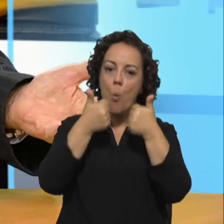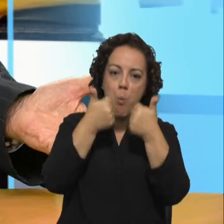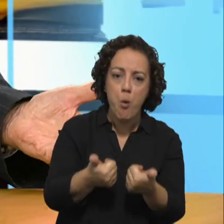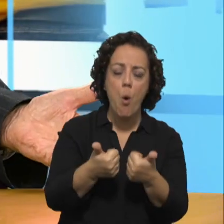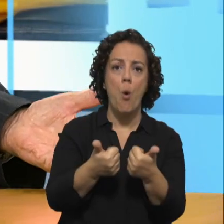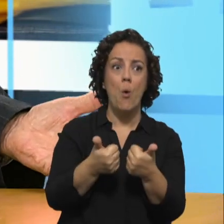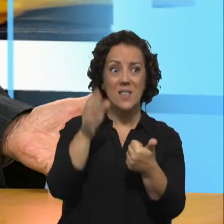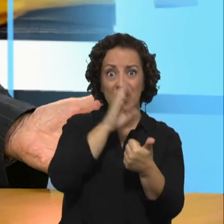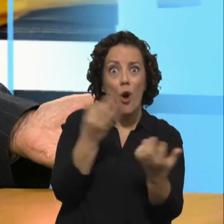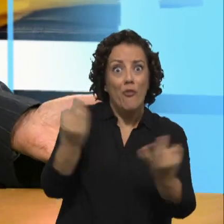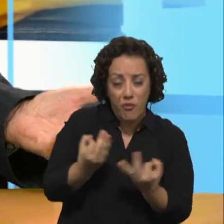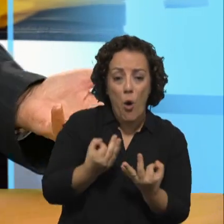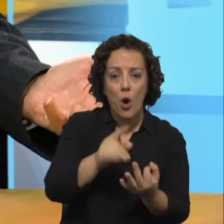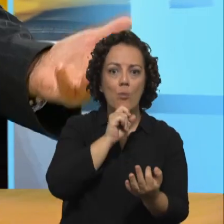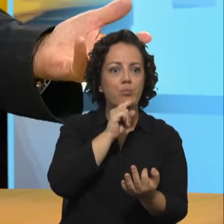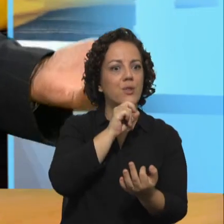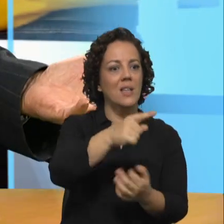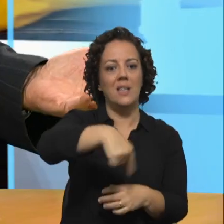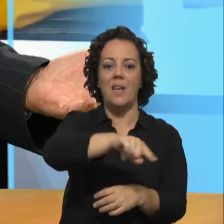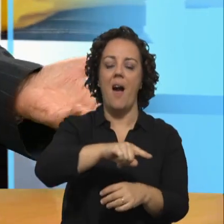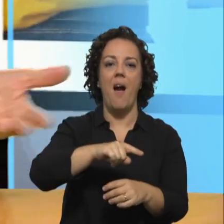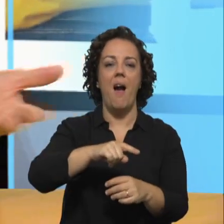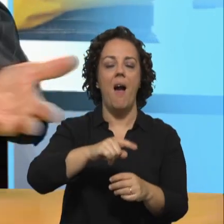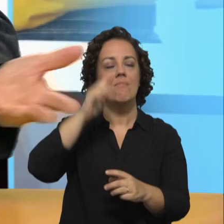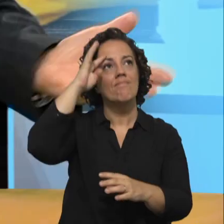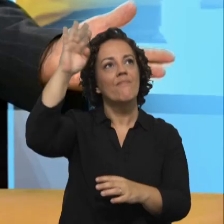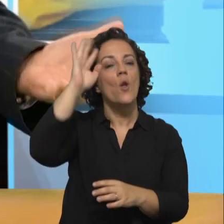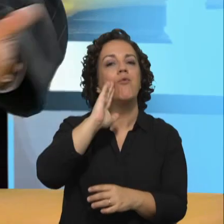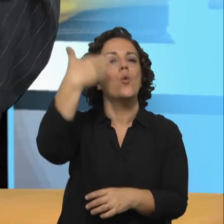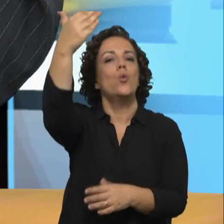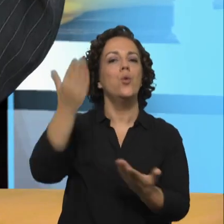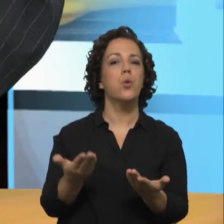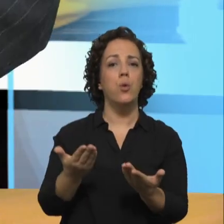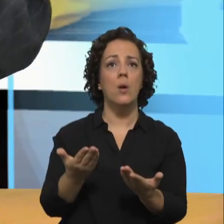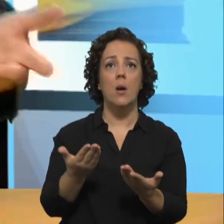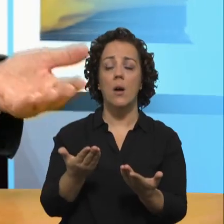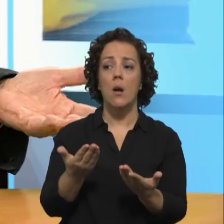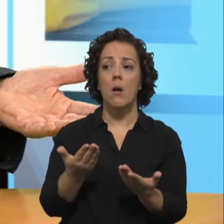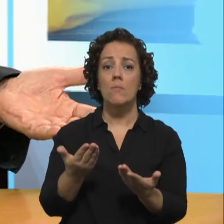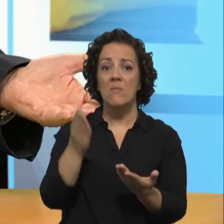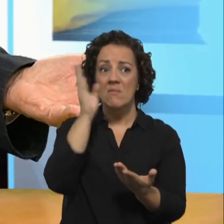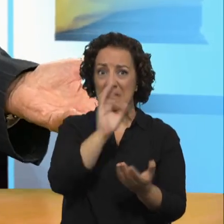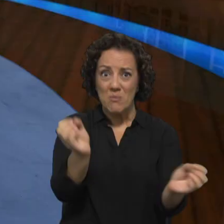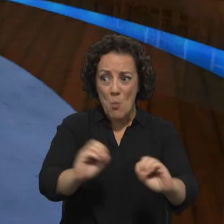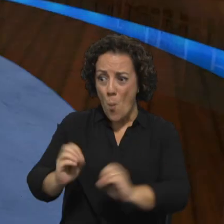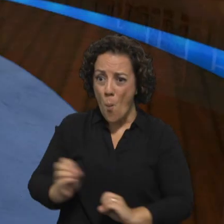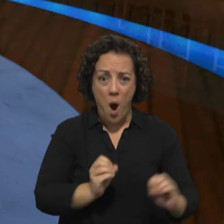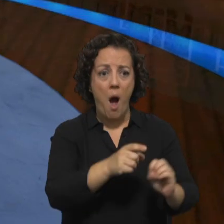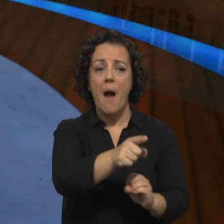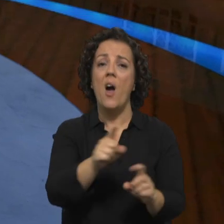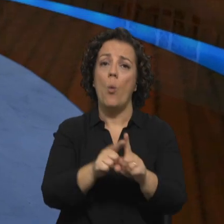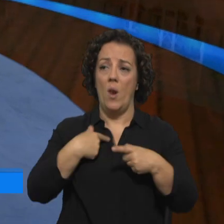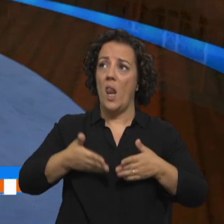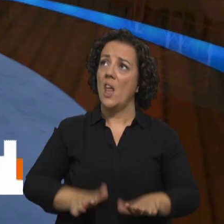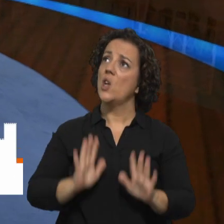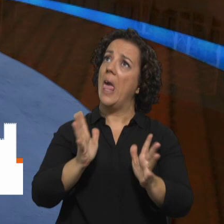ter, aquela gente podia ter outro futuro. Assim, o único futuro que tem é nasceram na guerra e viverem para a guerra.